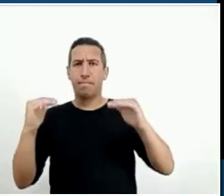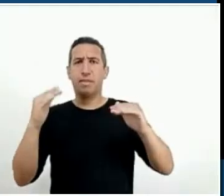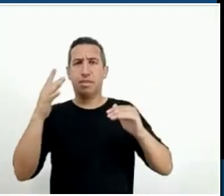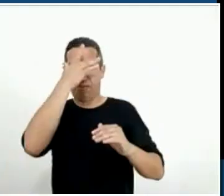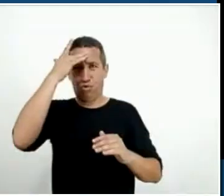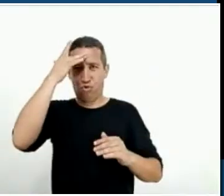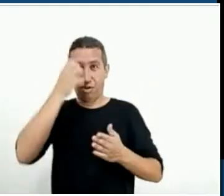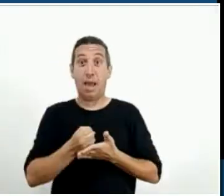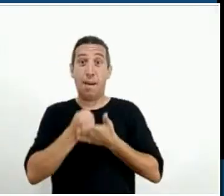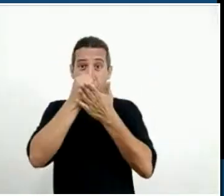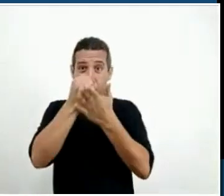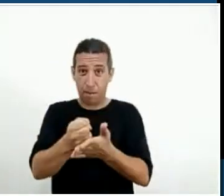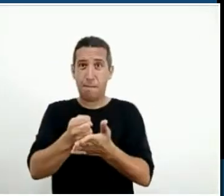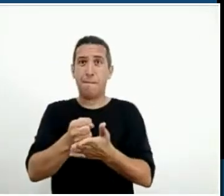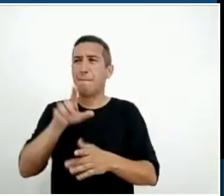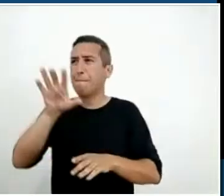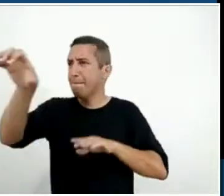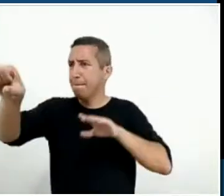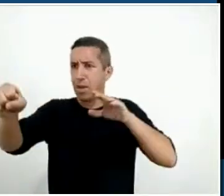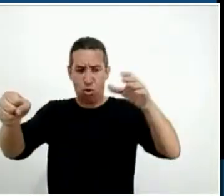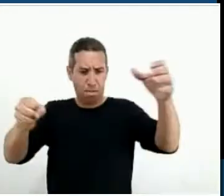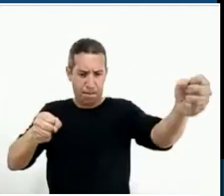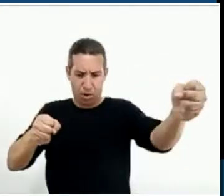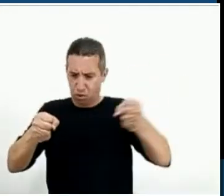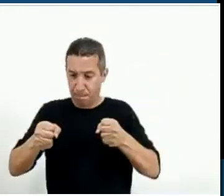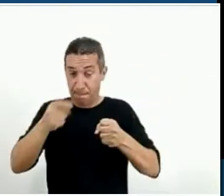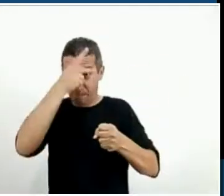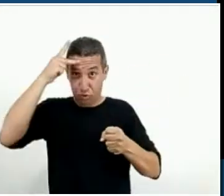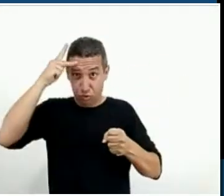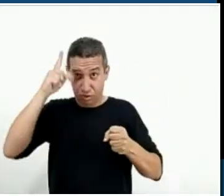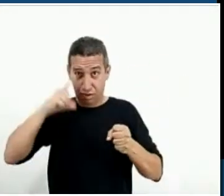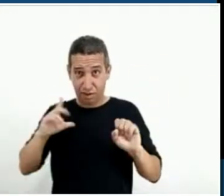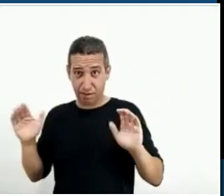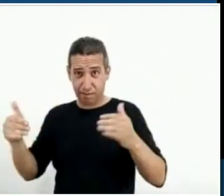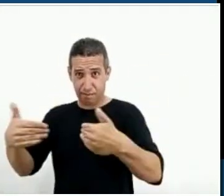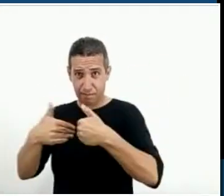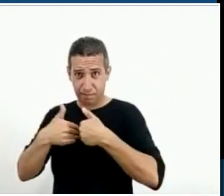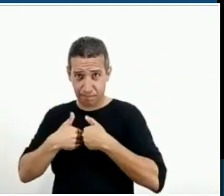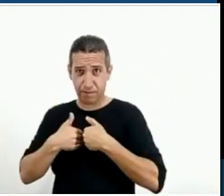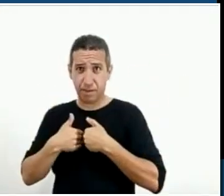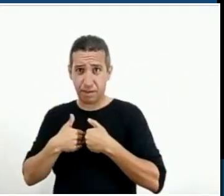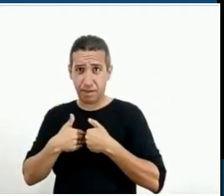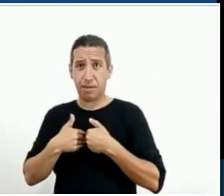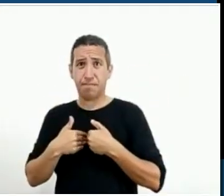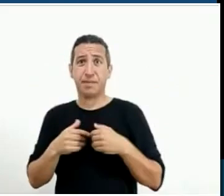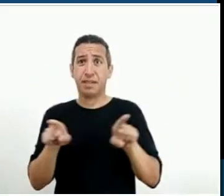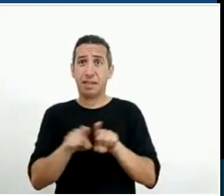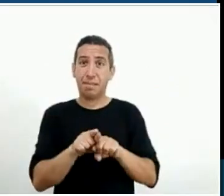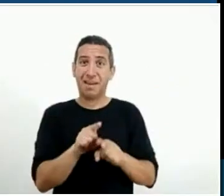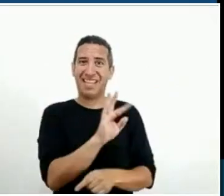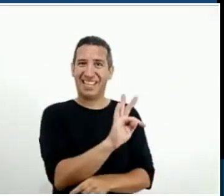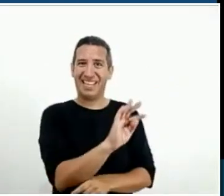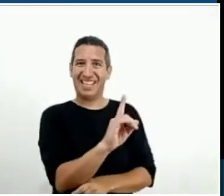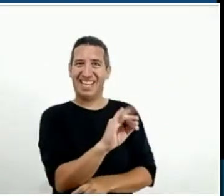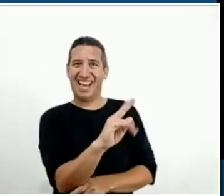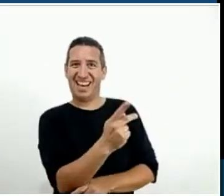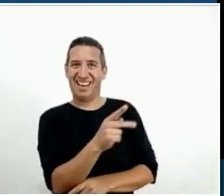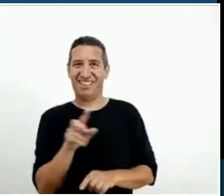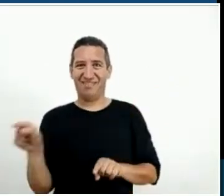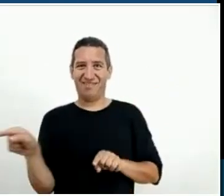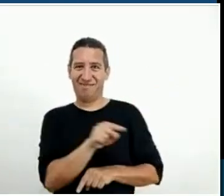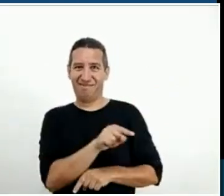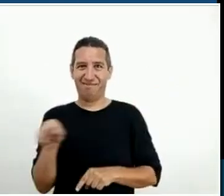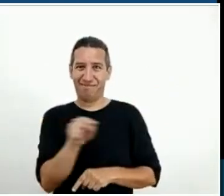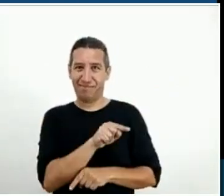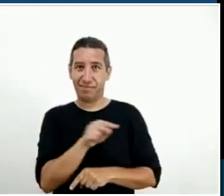pegaram pessoas com Autism Spectrum Disorder, então TEA e TDAH. Então, você vê que aqui, pegando aqueles